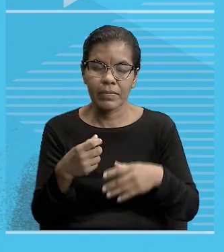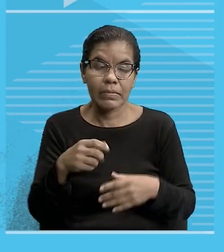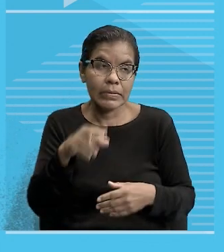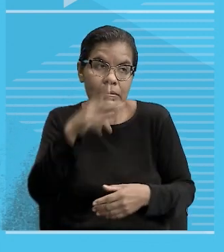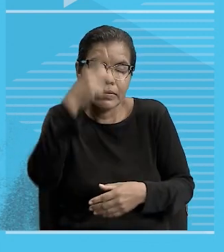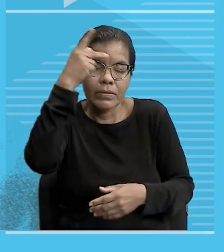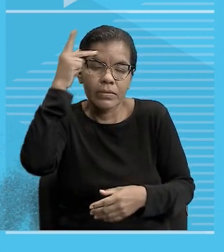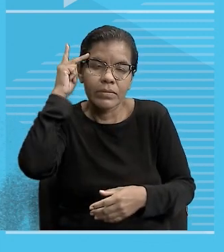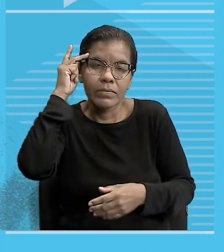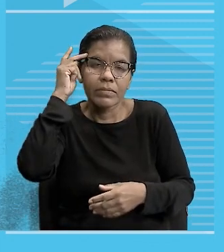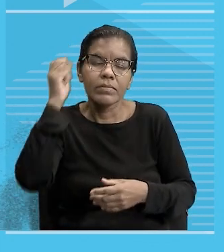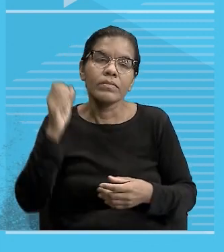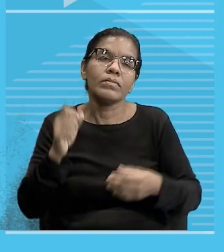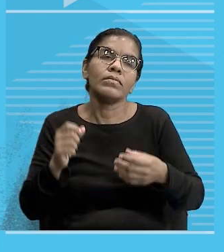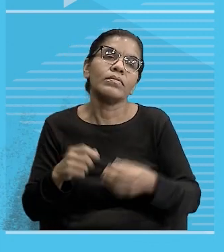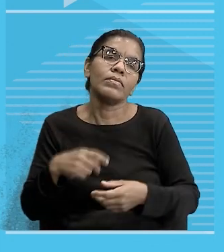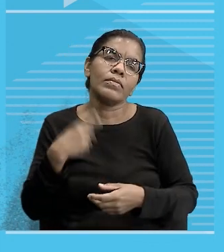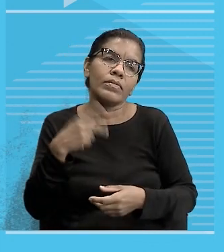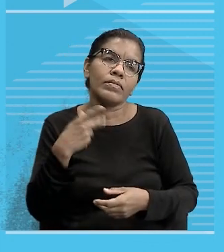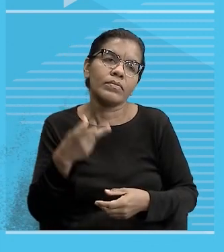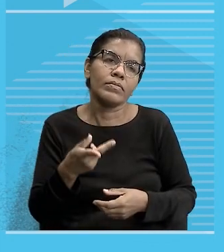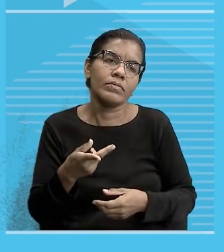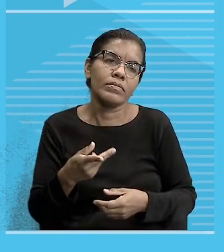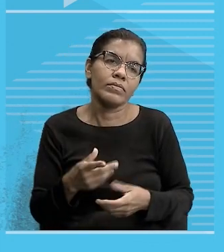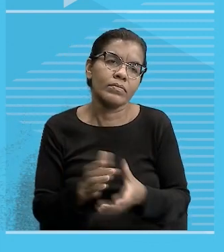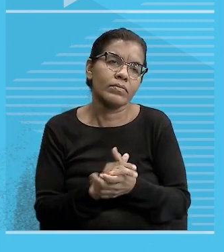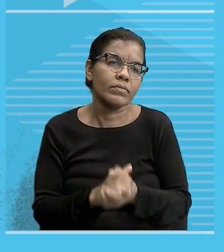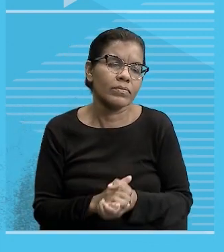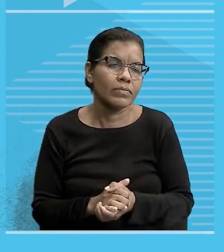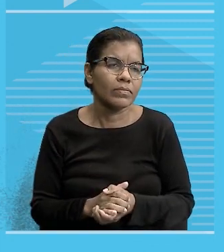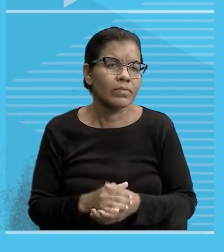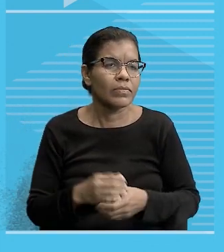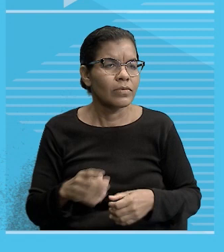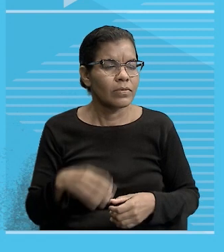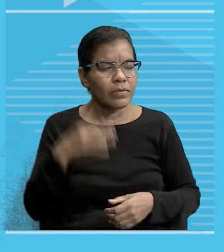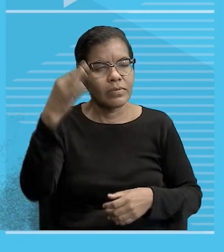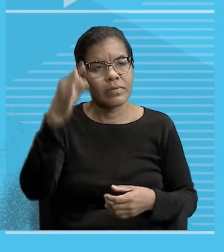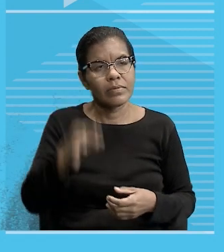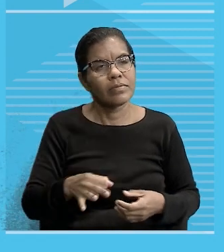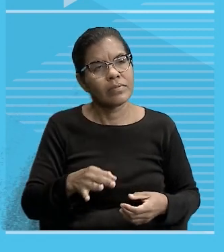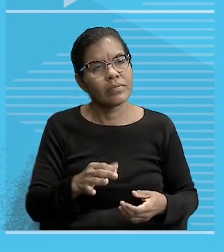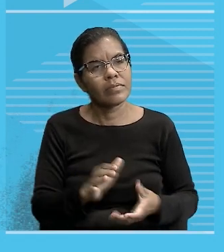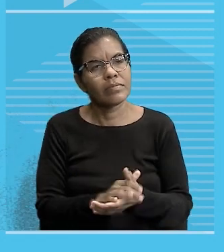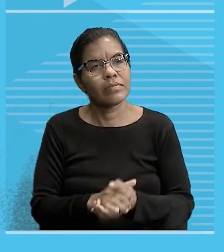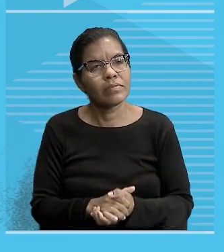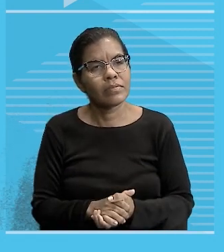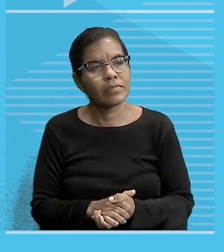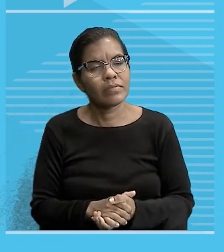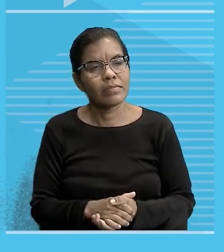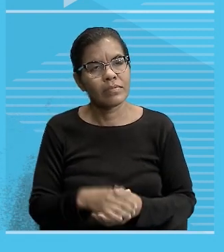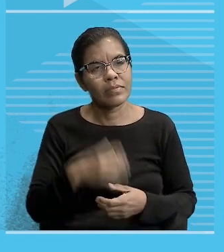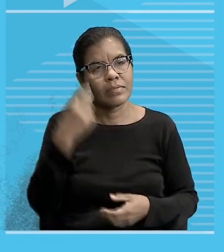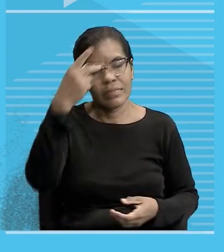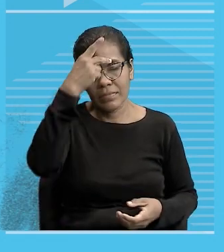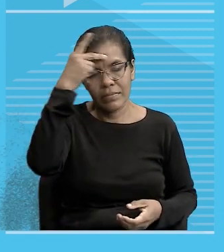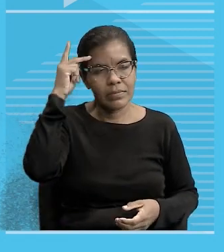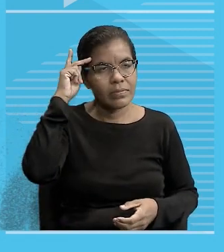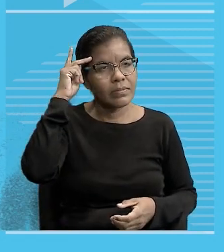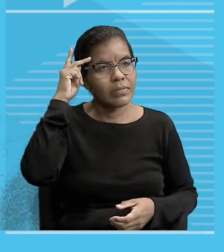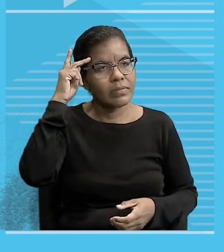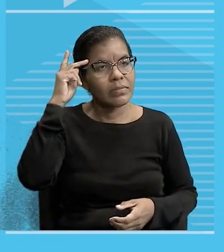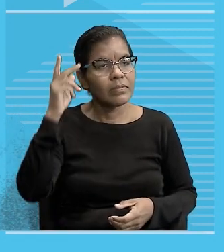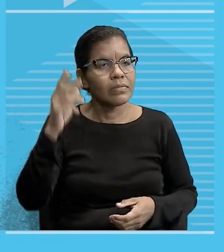pessoas diz Oxe Com toda certeza é o pessoal